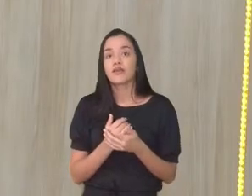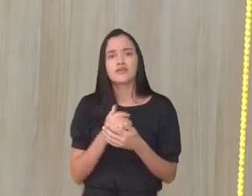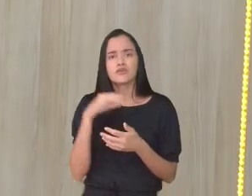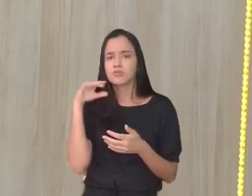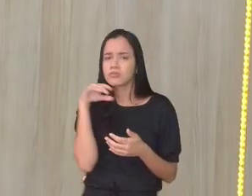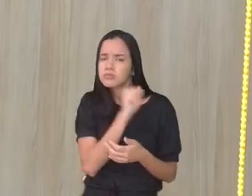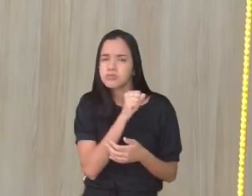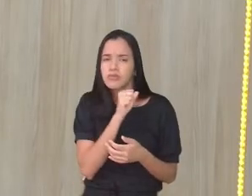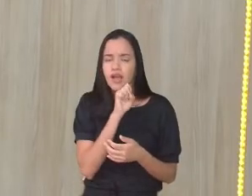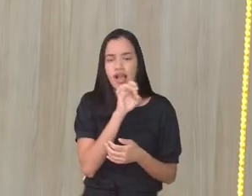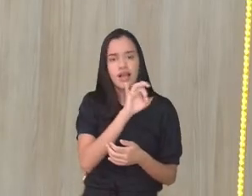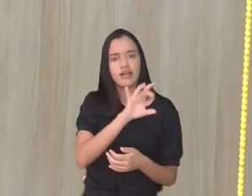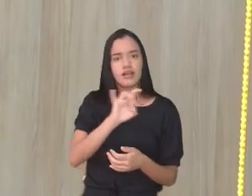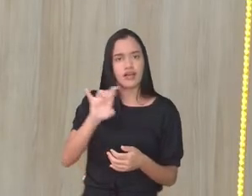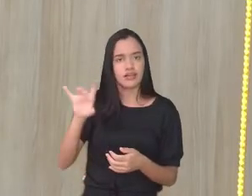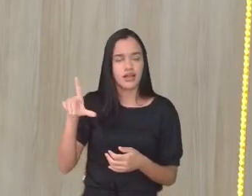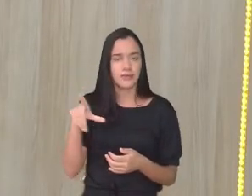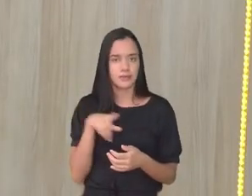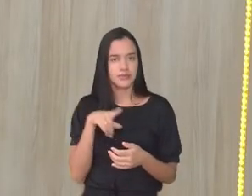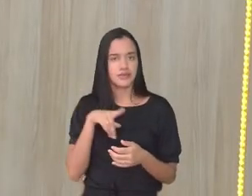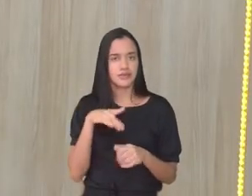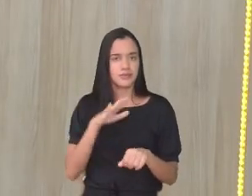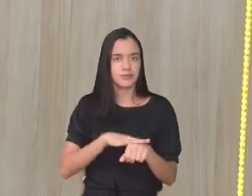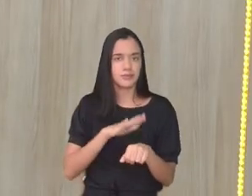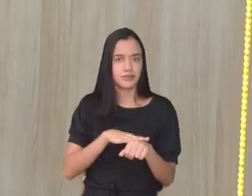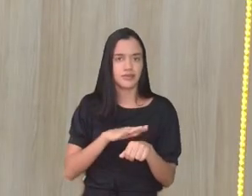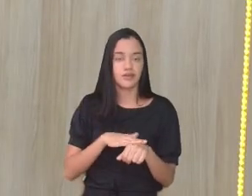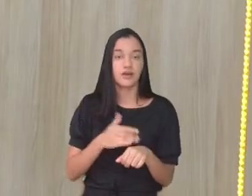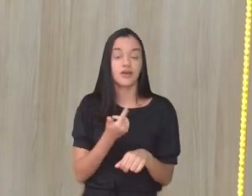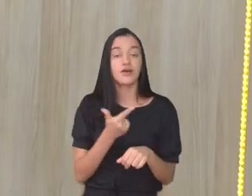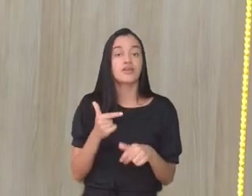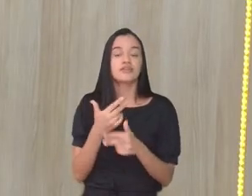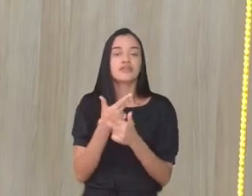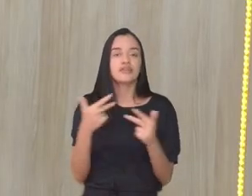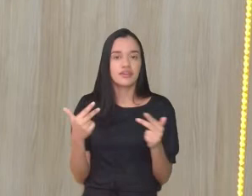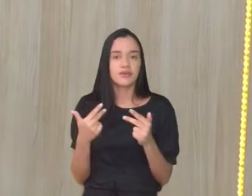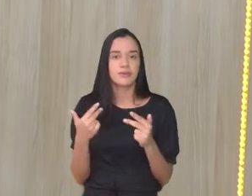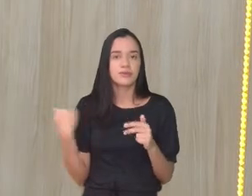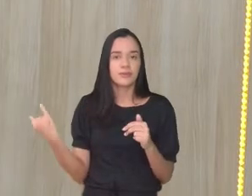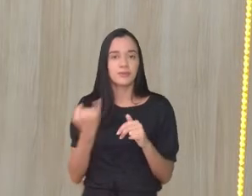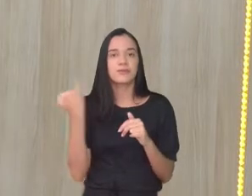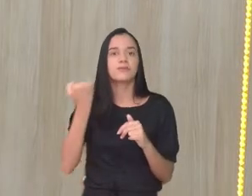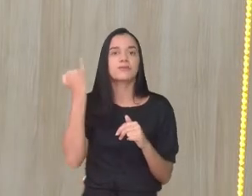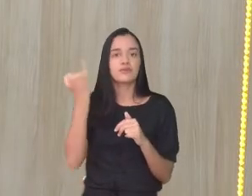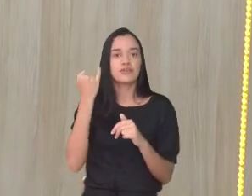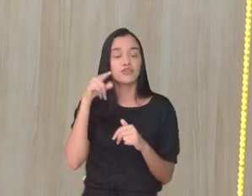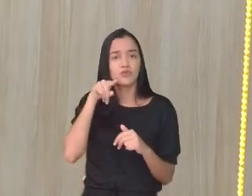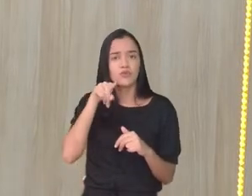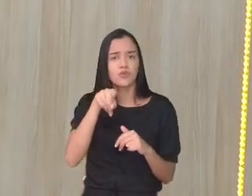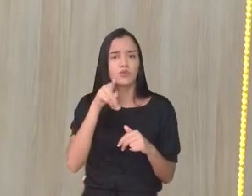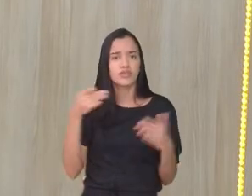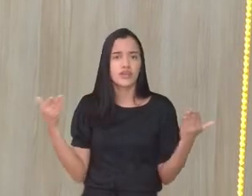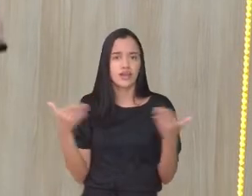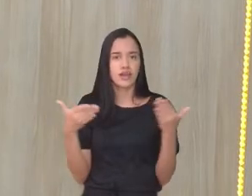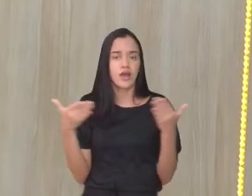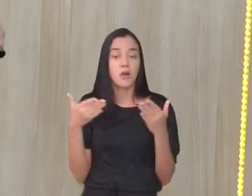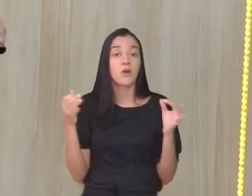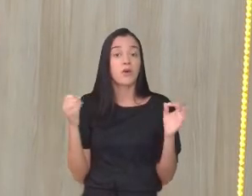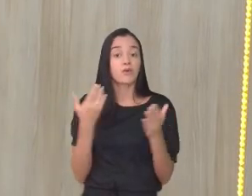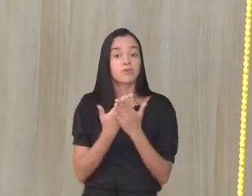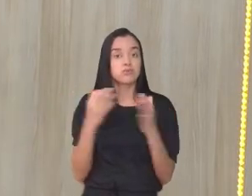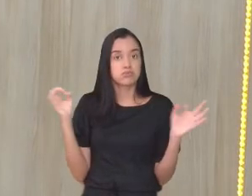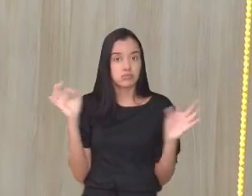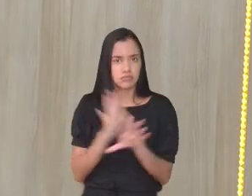pressa, cada um tem o seu tempo aí. E outra coisa bastante importante, você agora, com o término dessa